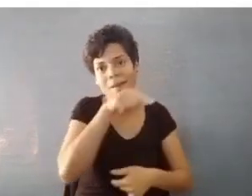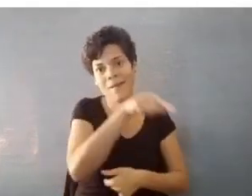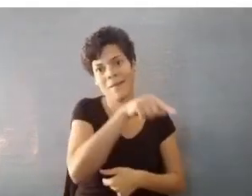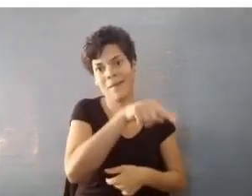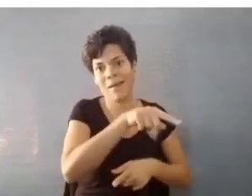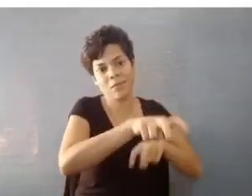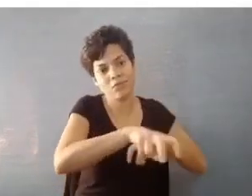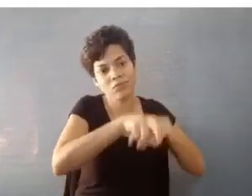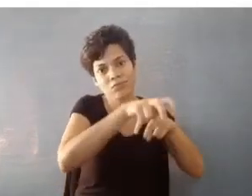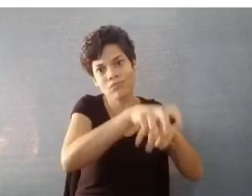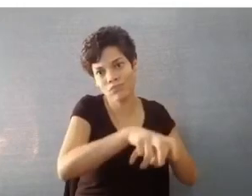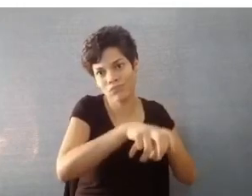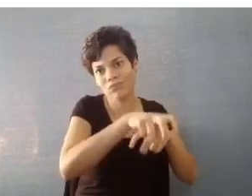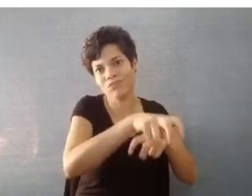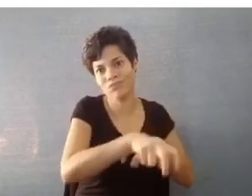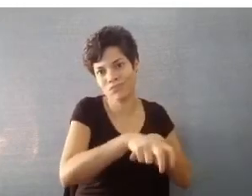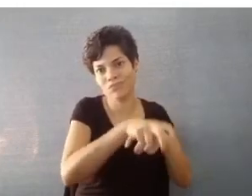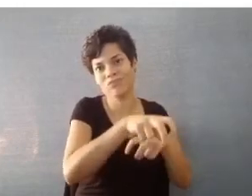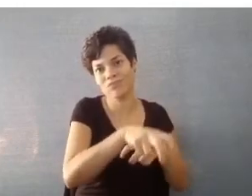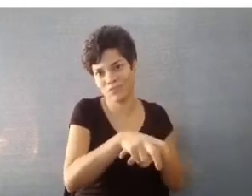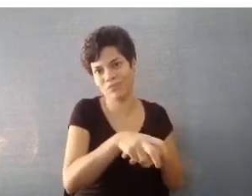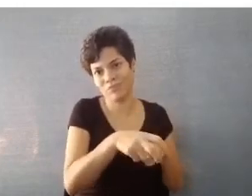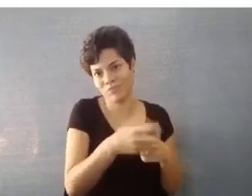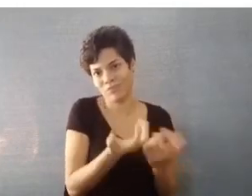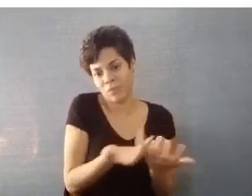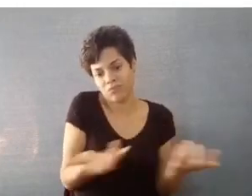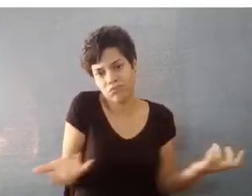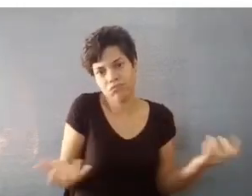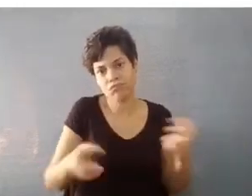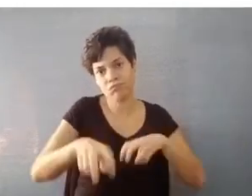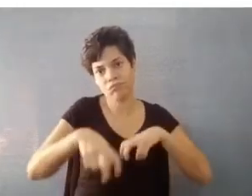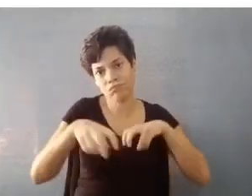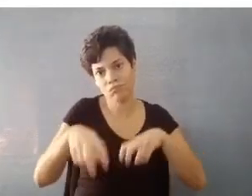encontravam no interior, na agricultura.